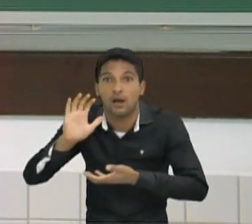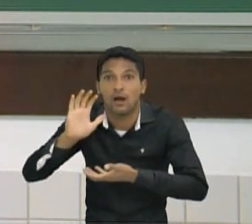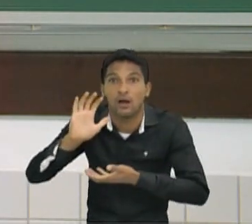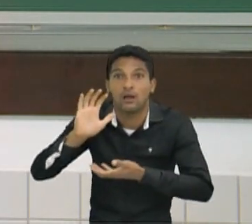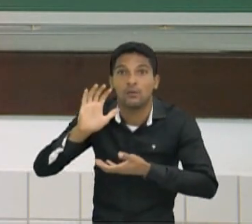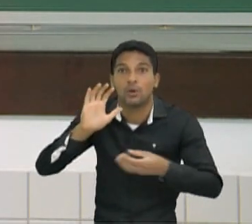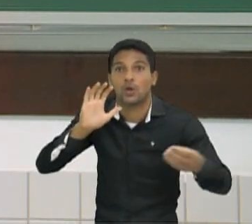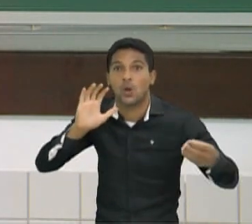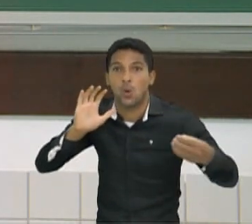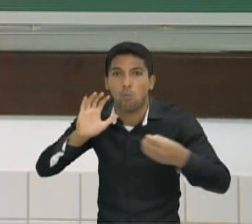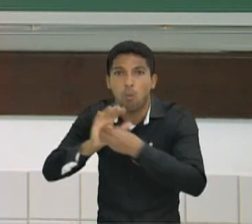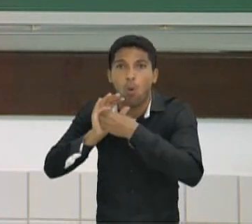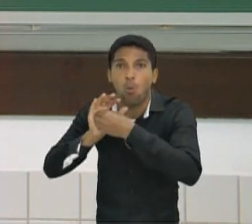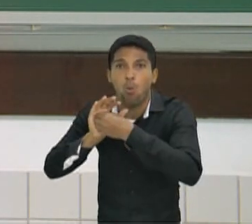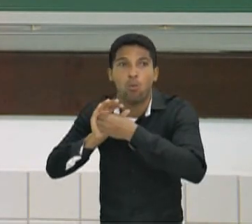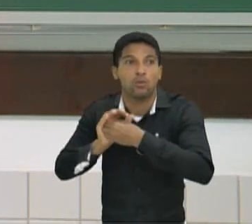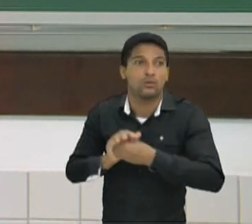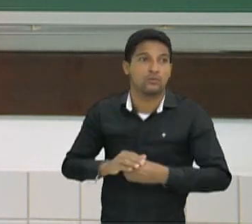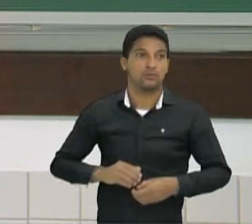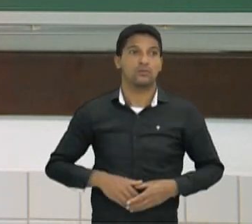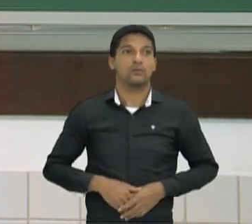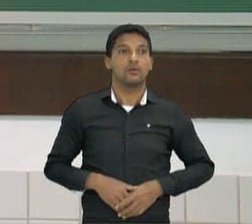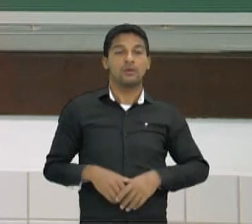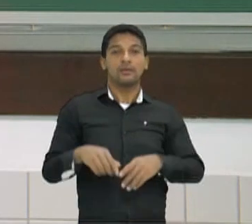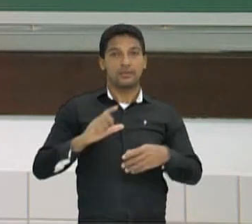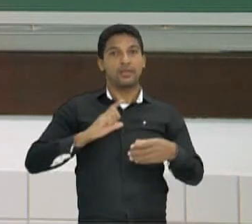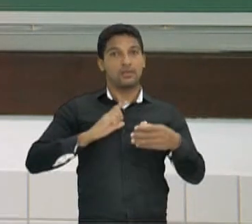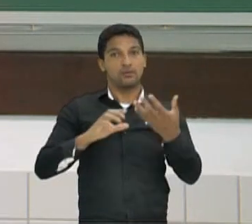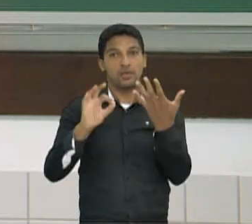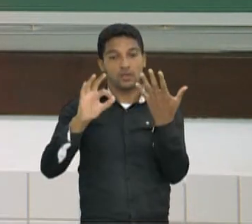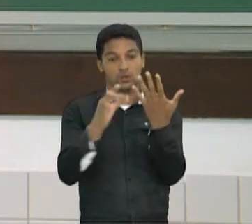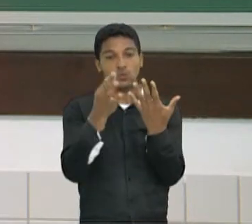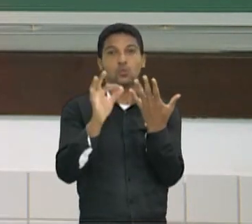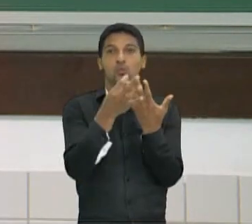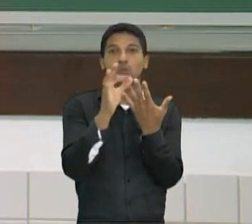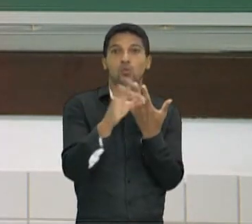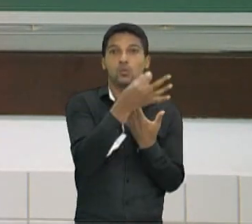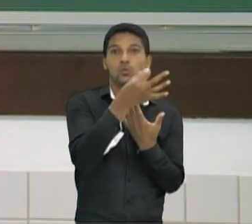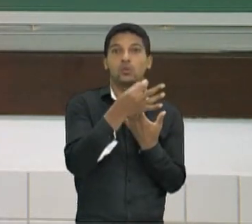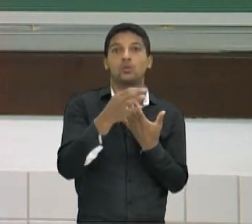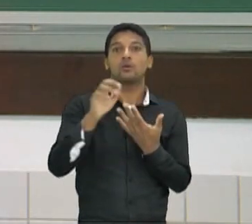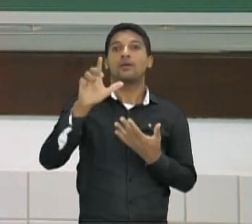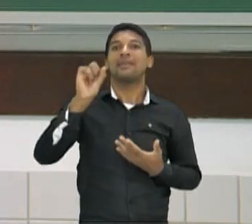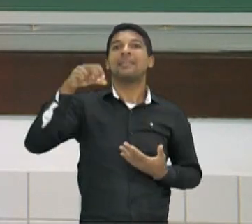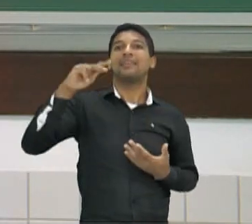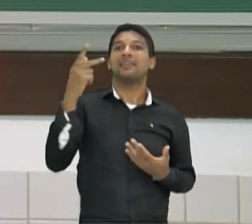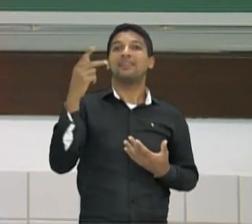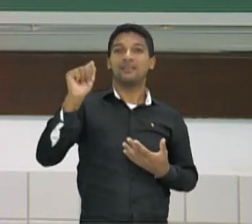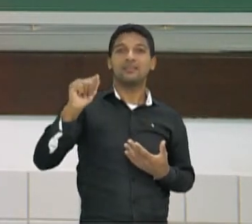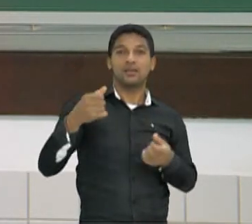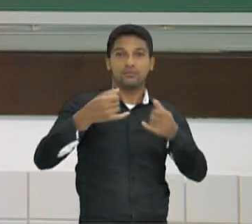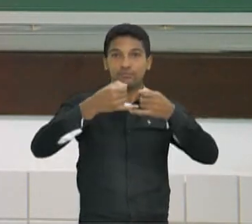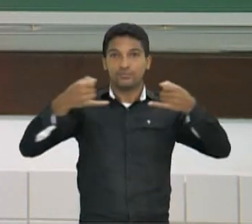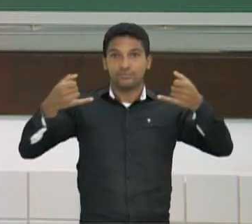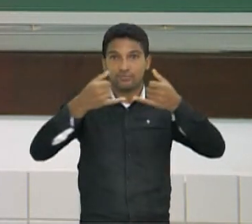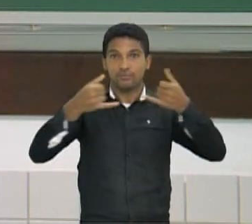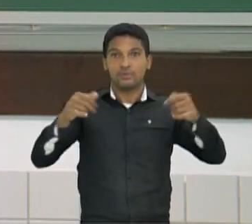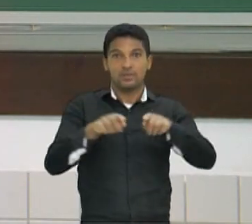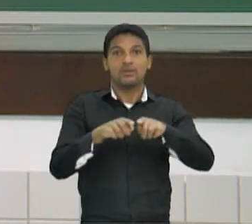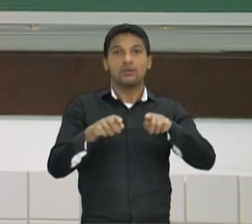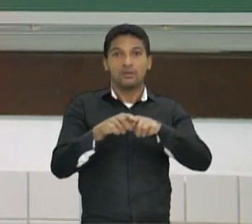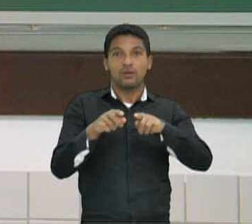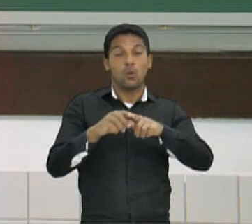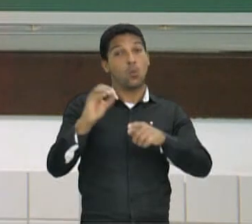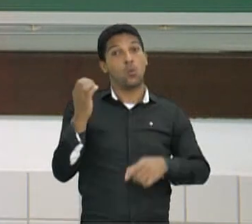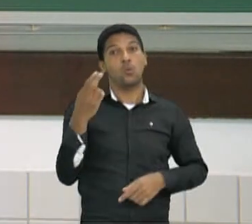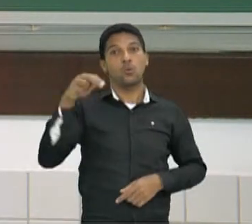bola, né? E recebe uma costura de linhas de algodão, nylon ou poliéster. Então na imagem aqui está retratado para